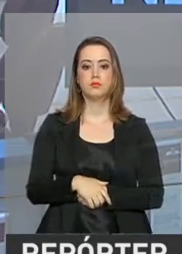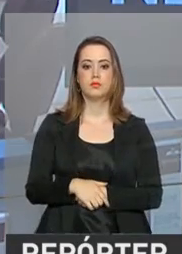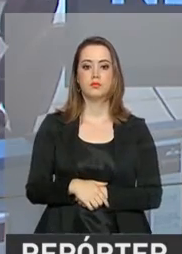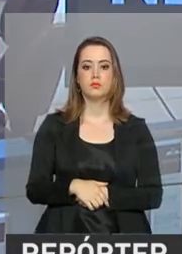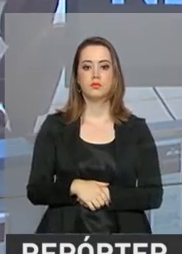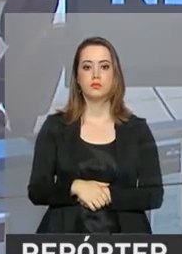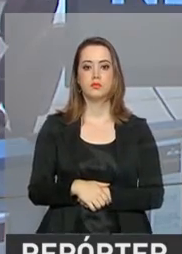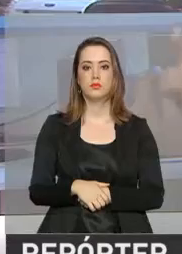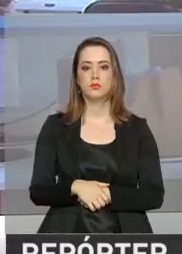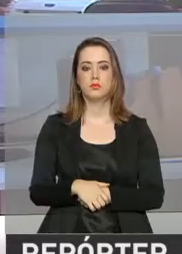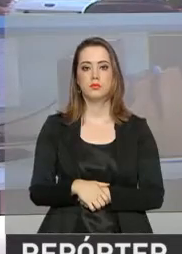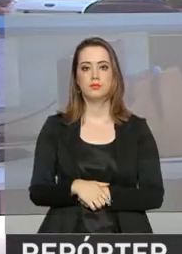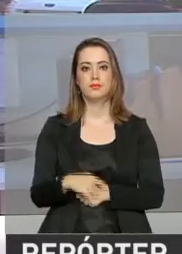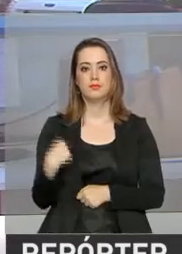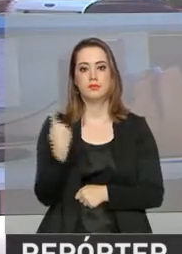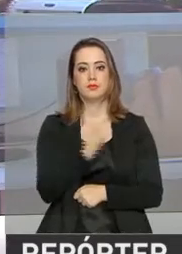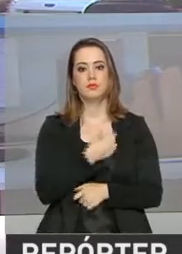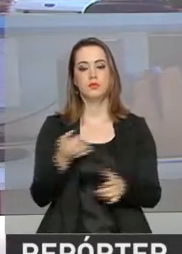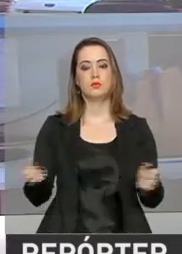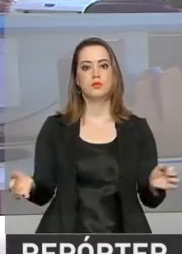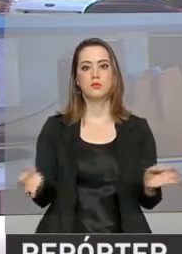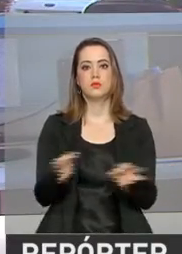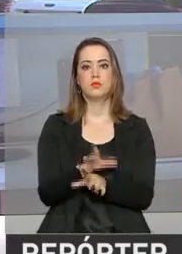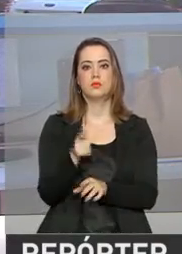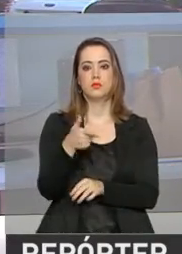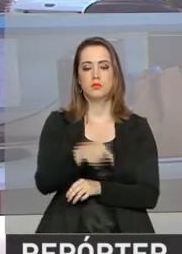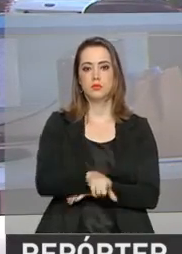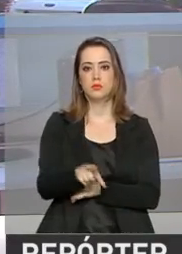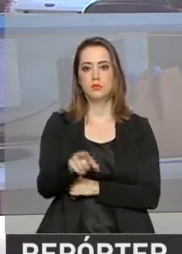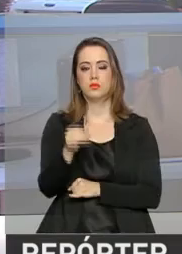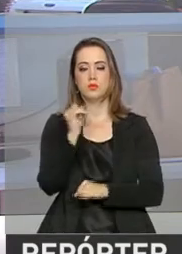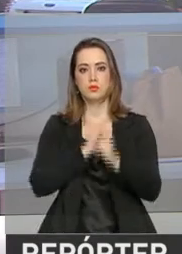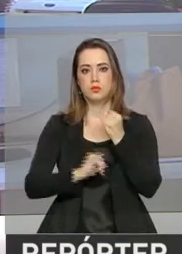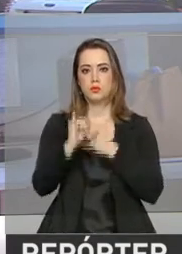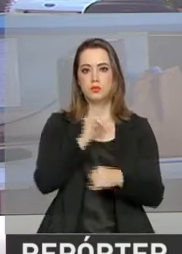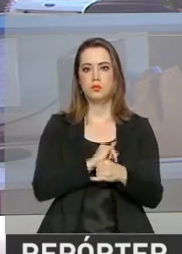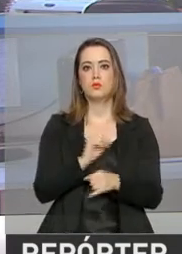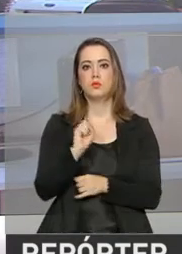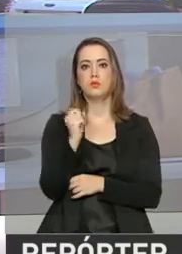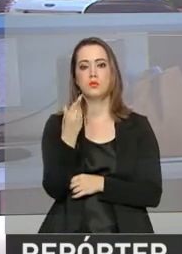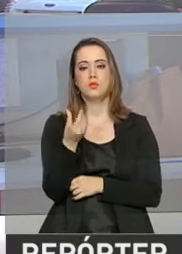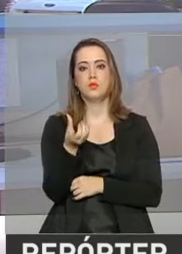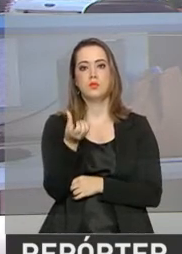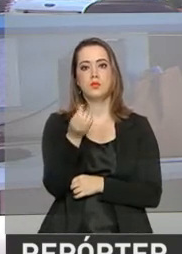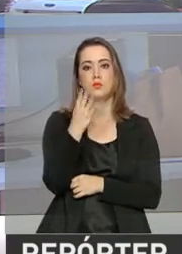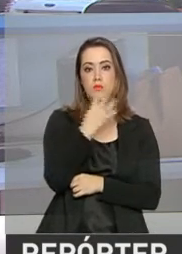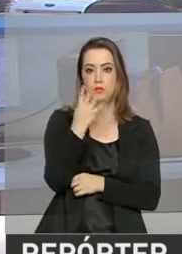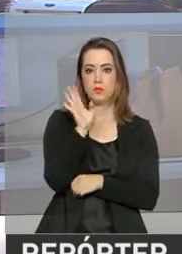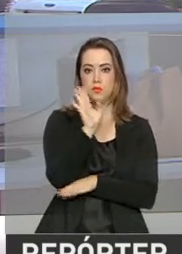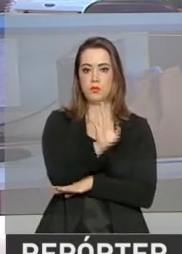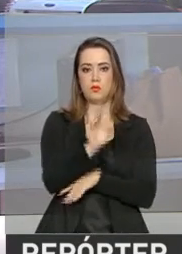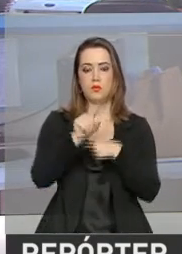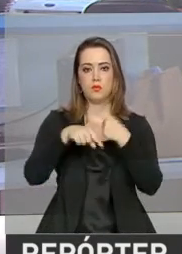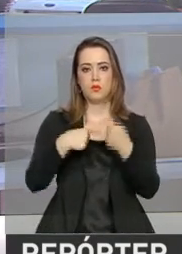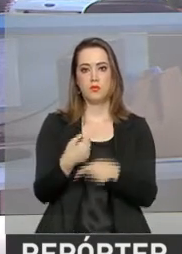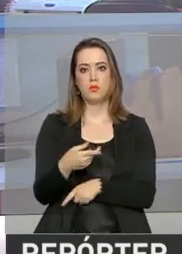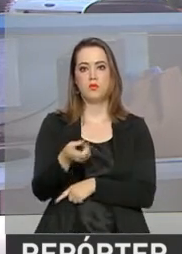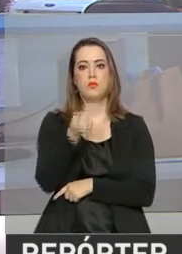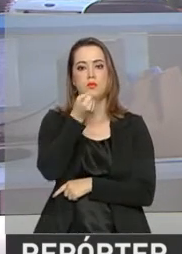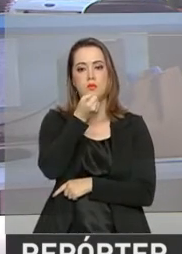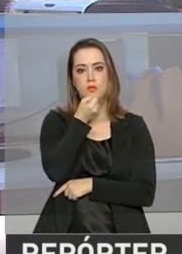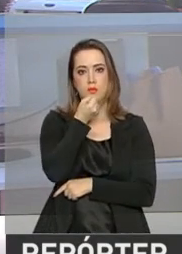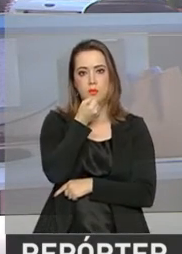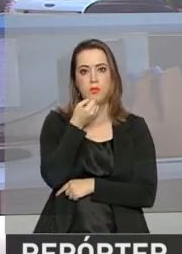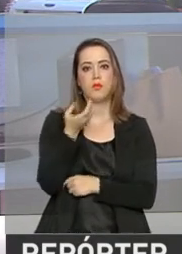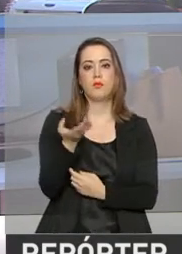www.ibge.gov.br e nós ficamos por aqui voltamos a qualquer momento com outras informações ou às quatro da tarde na próxima edição do